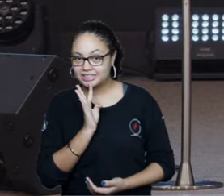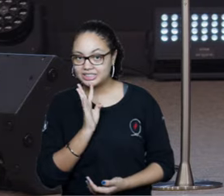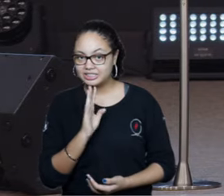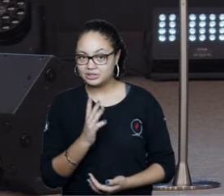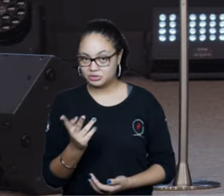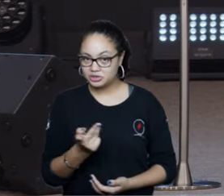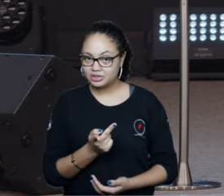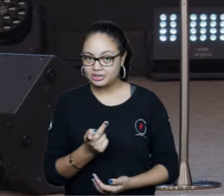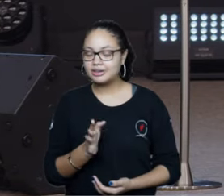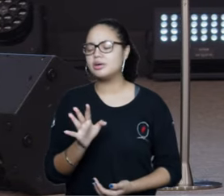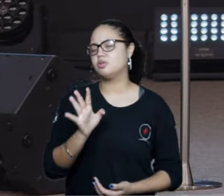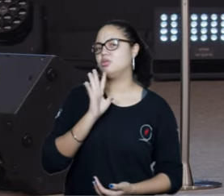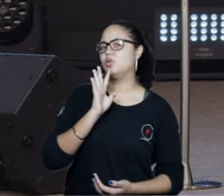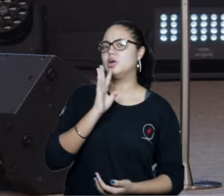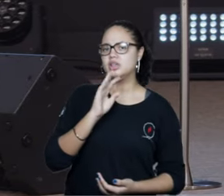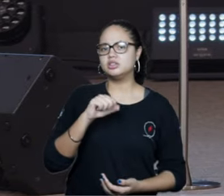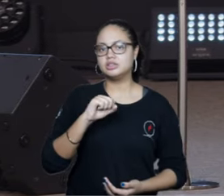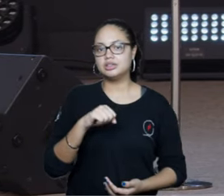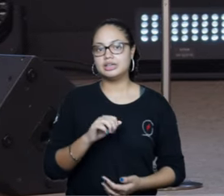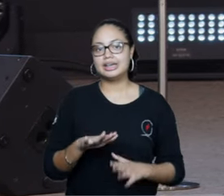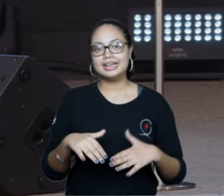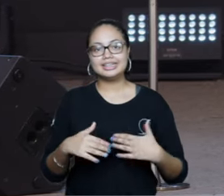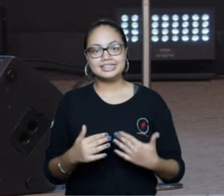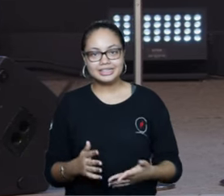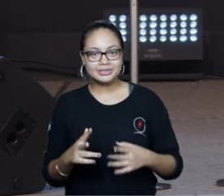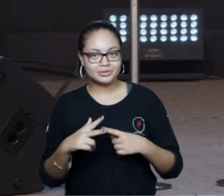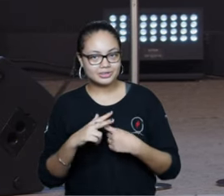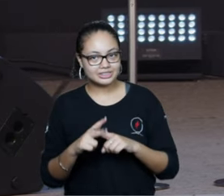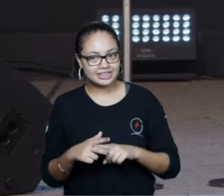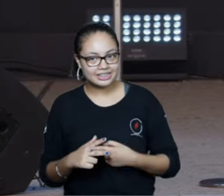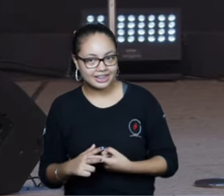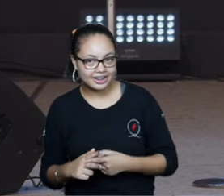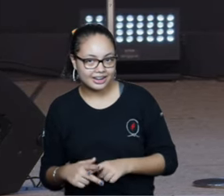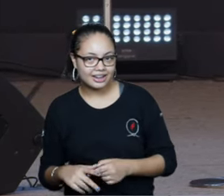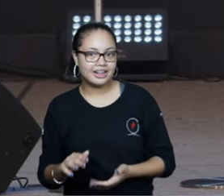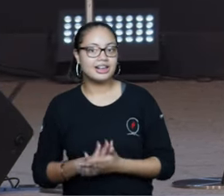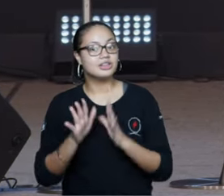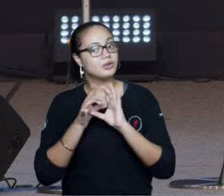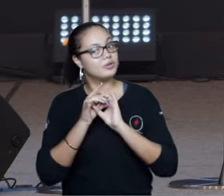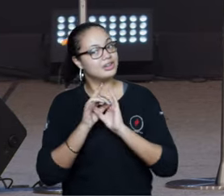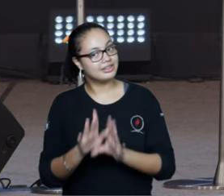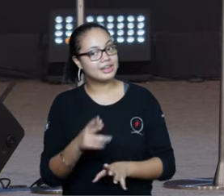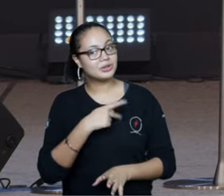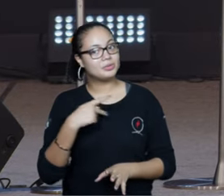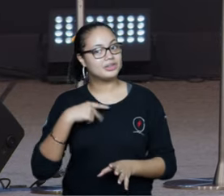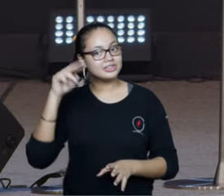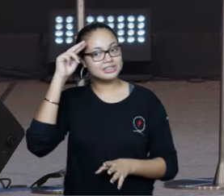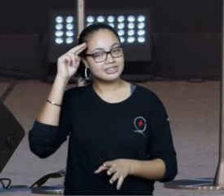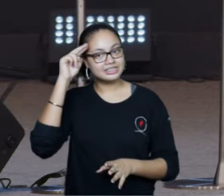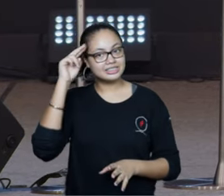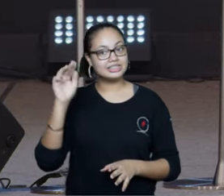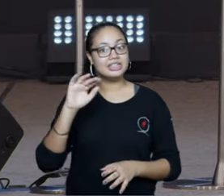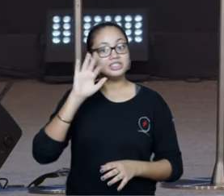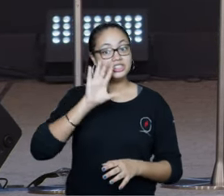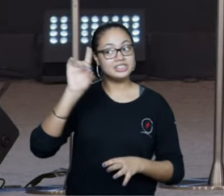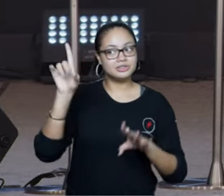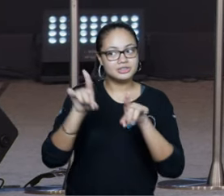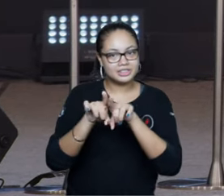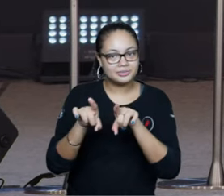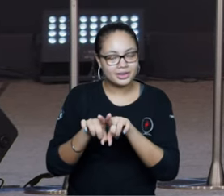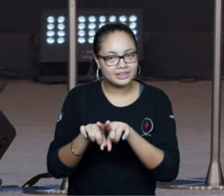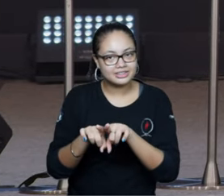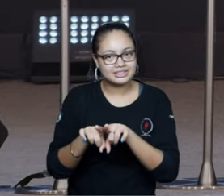Sim com isso então nós vamos fazer uma certa aqui e eu tô com a legalidade do pastor da igreja de Jeová